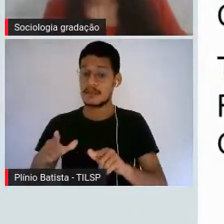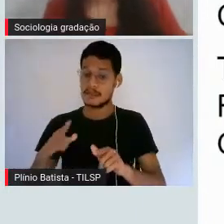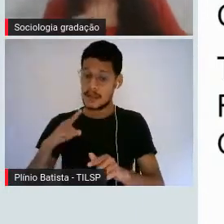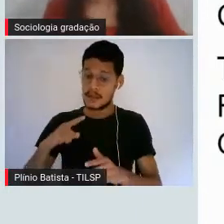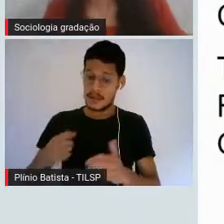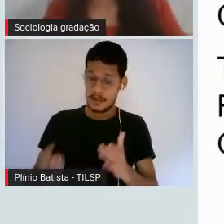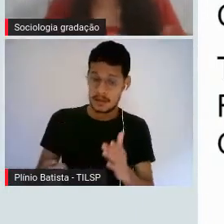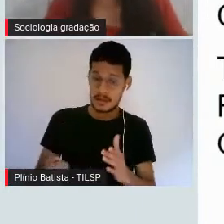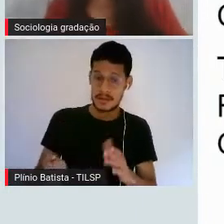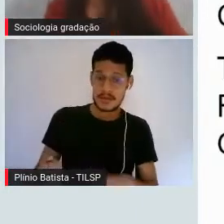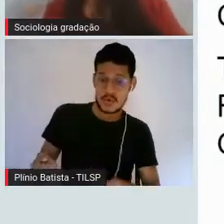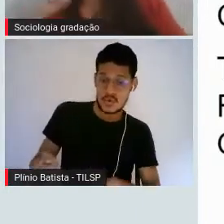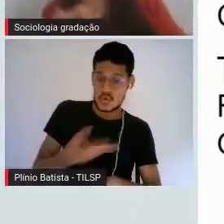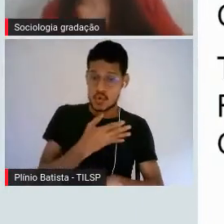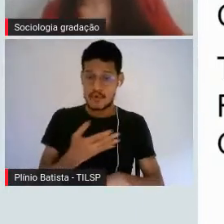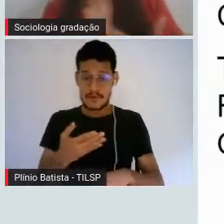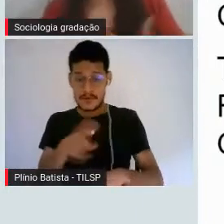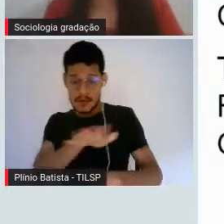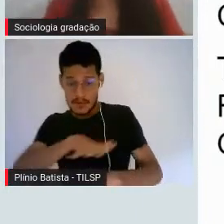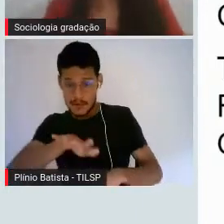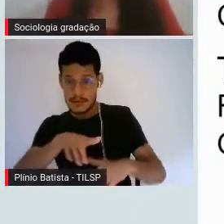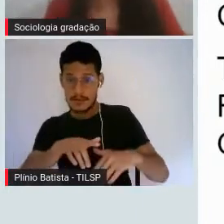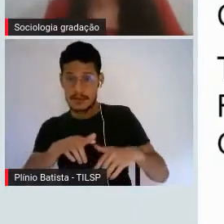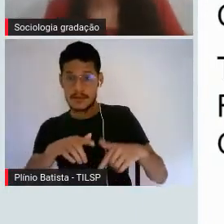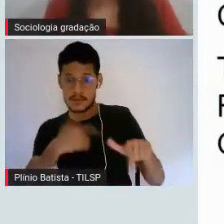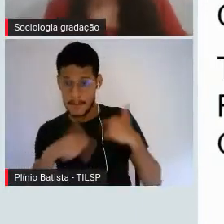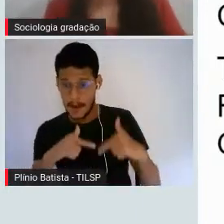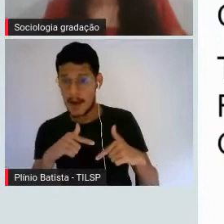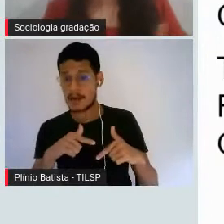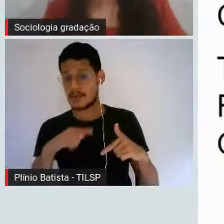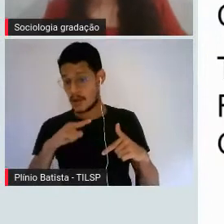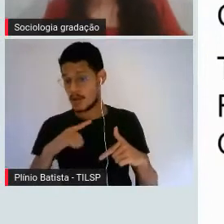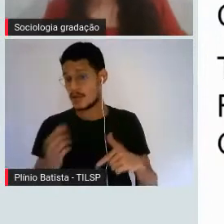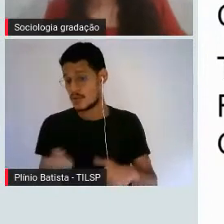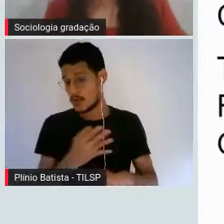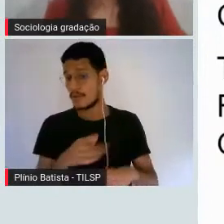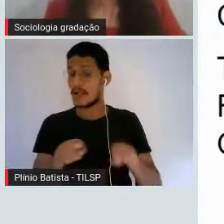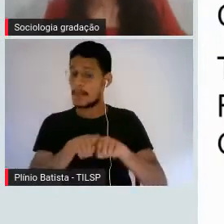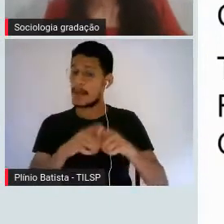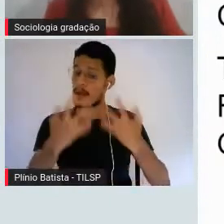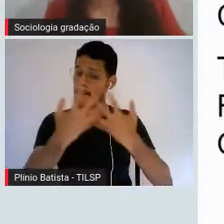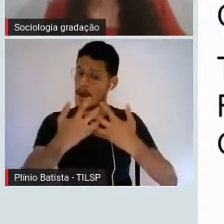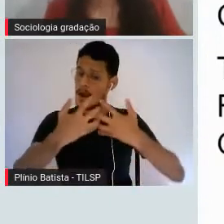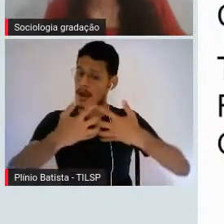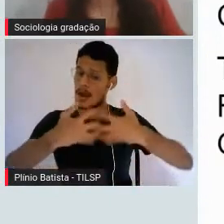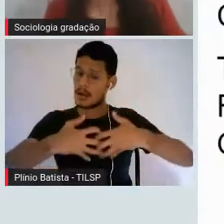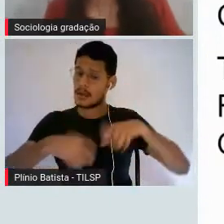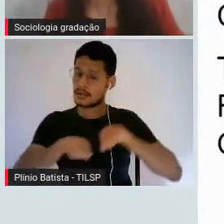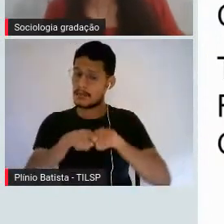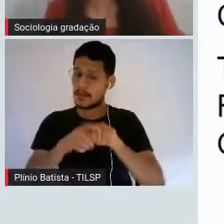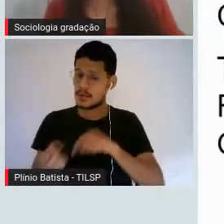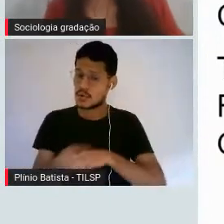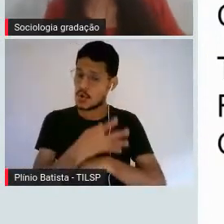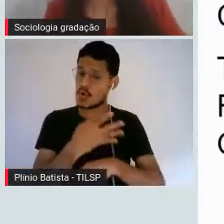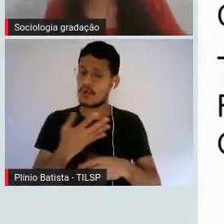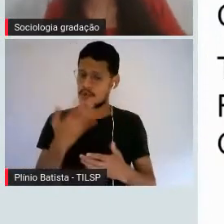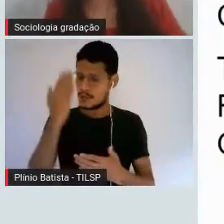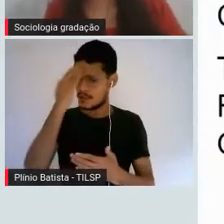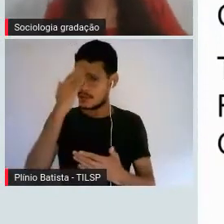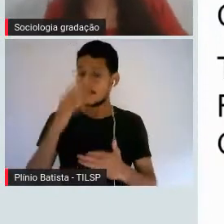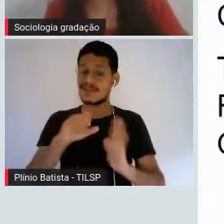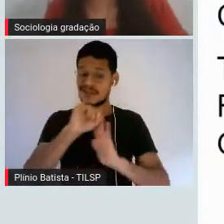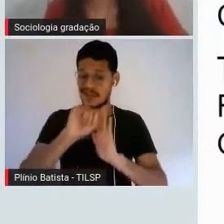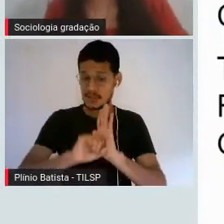industriais, novas máquinas, novos equipamentos, e é no século XIX que ocorre o processo de consolidação desse